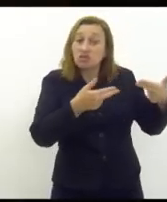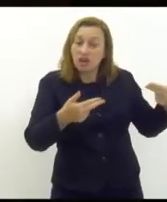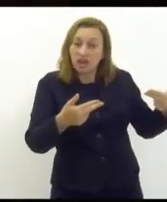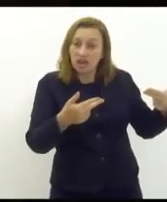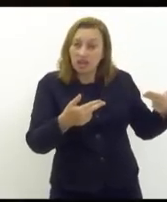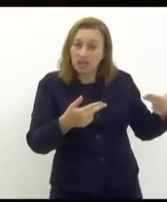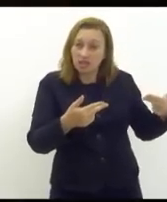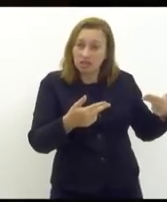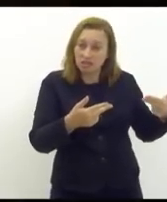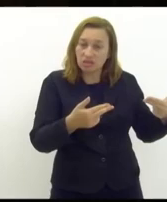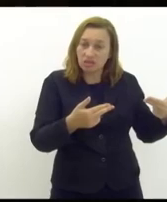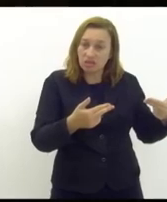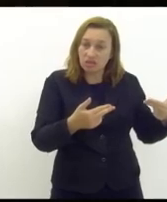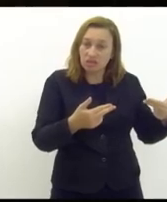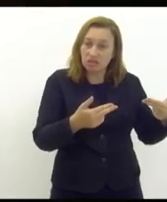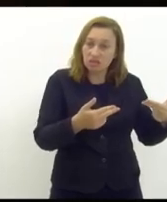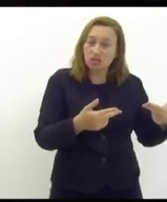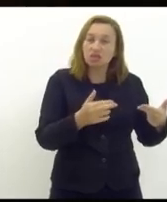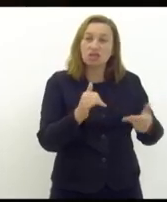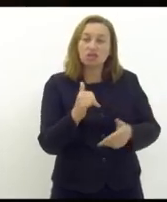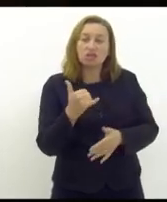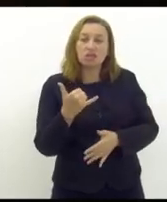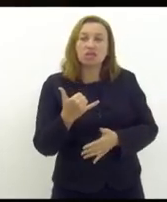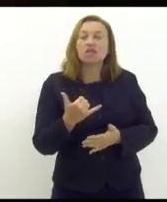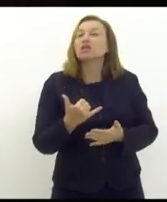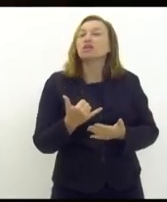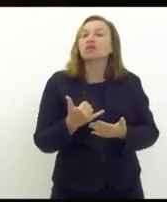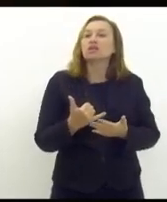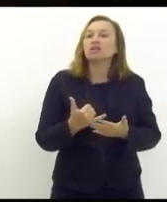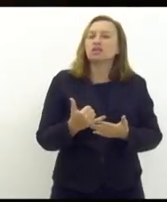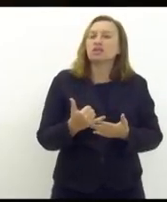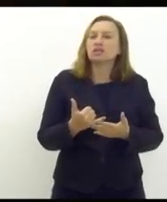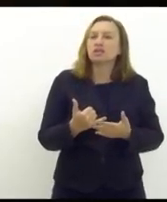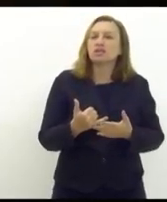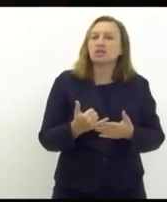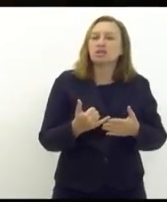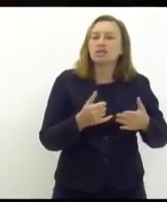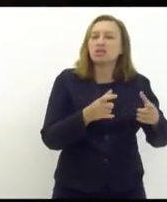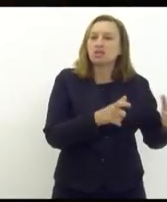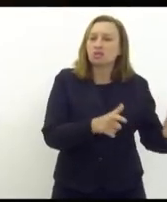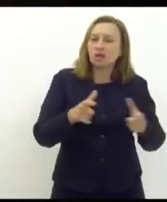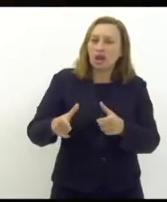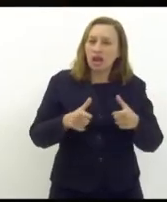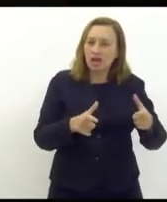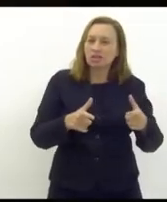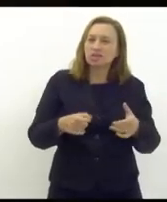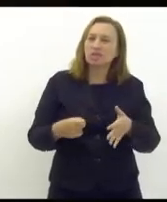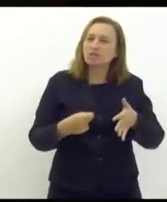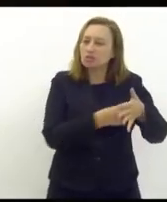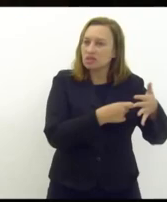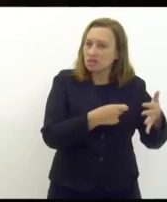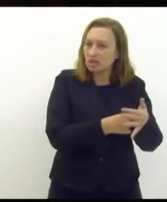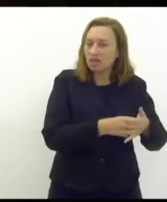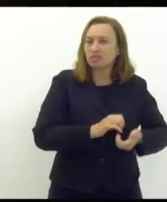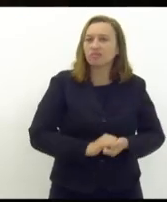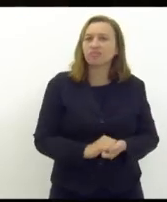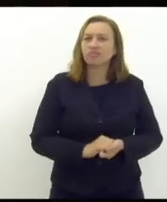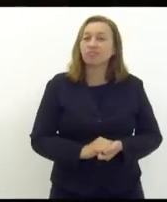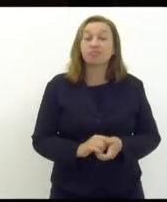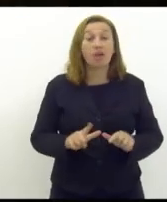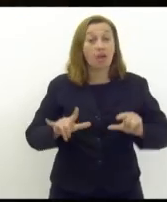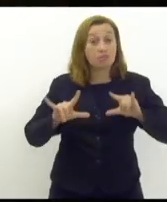da Assembleia Legislativa nos nossos mandatos dos abusos interpretados pela